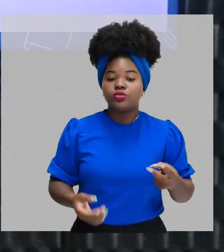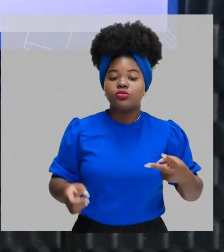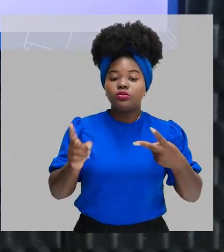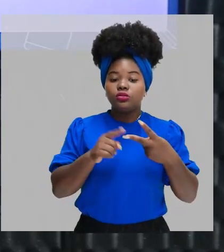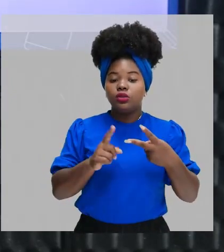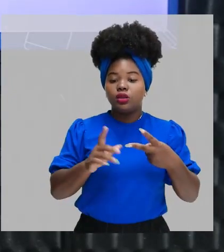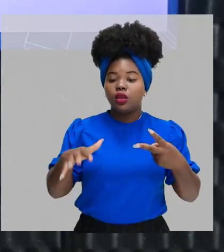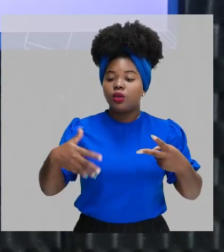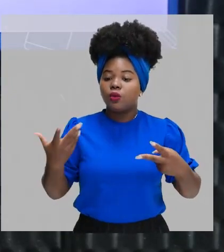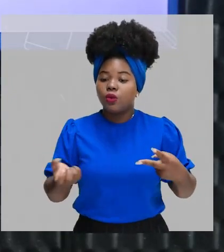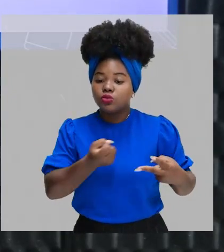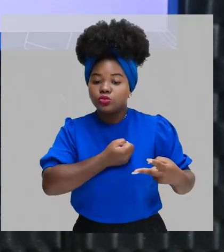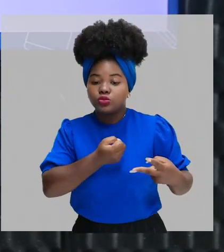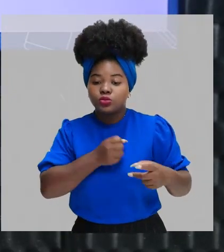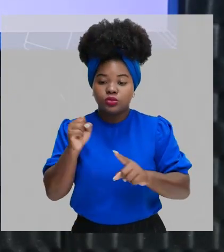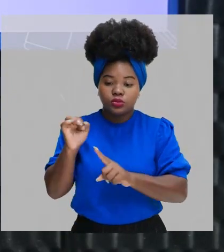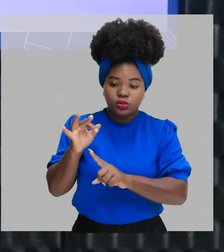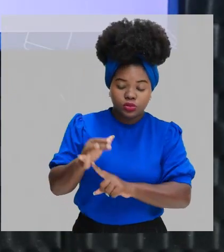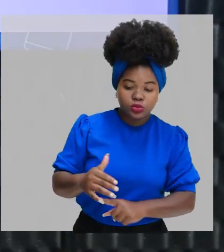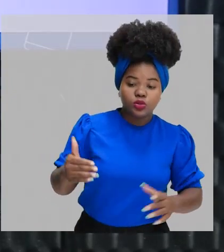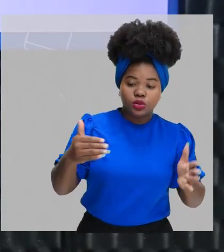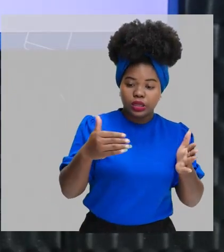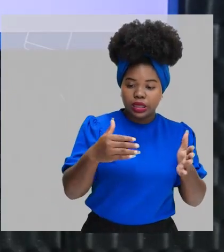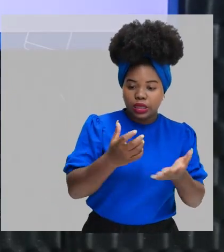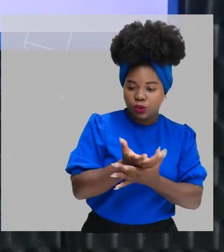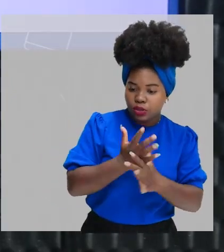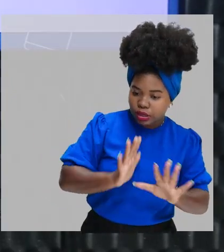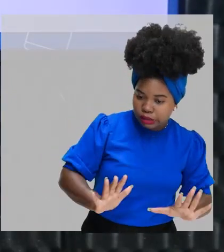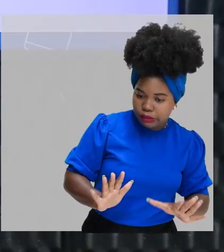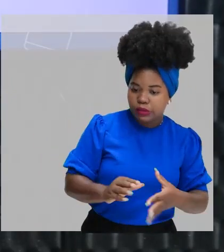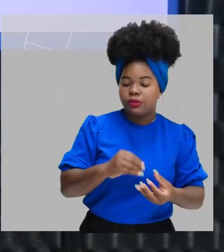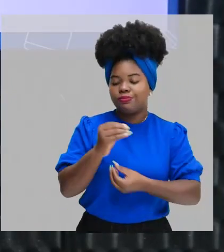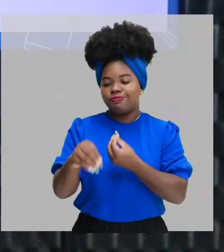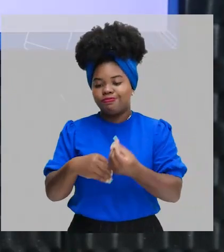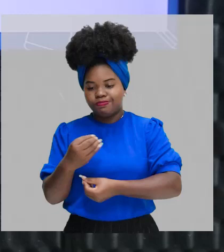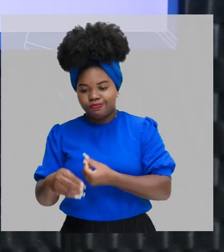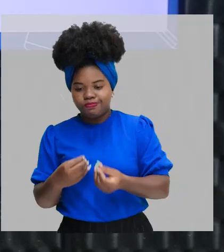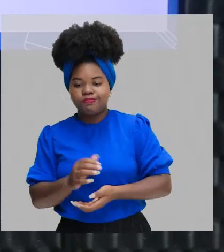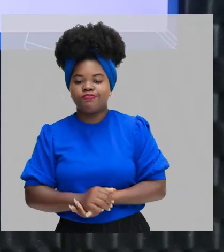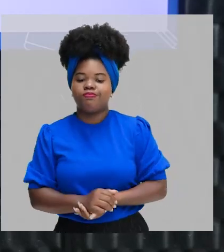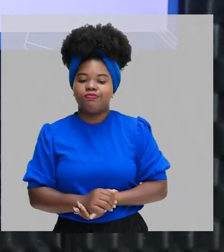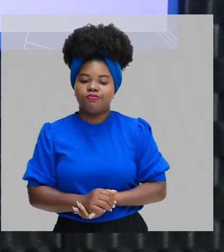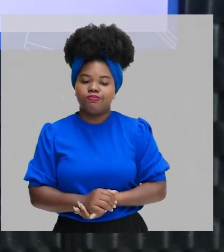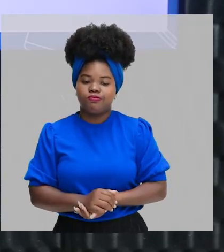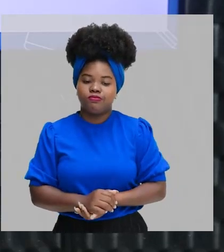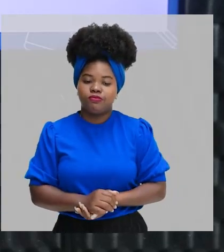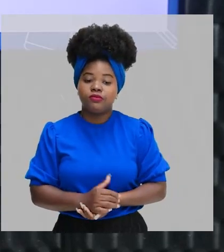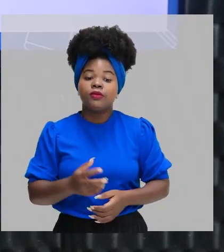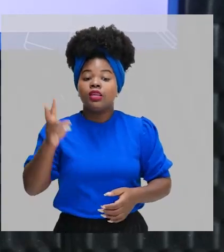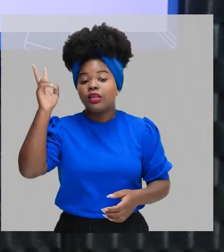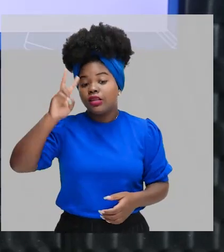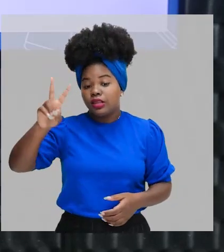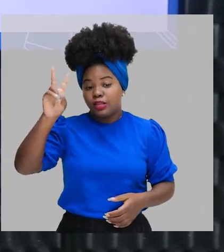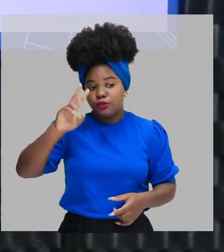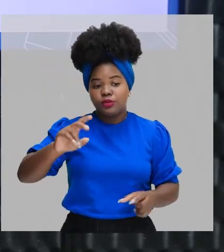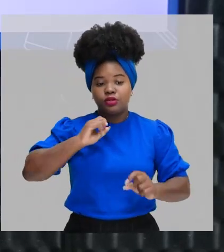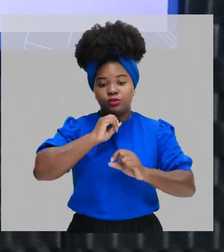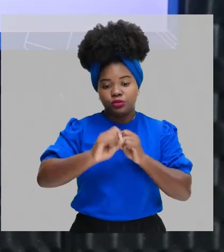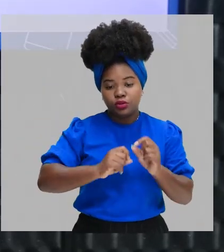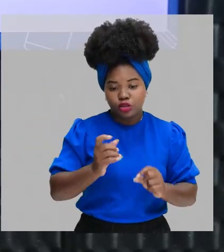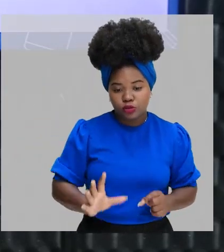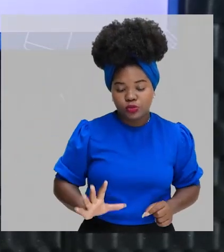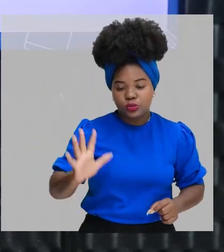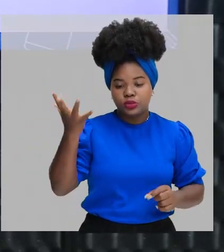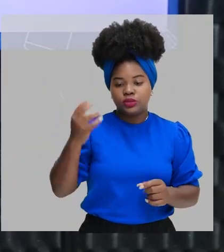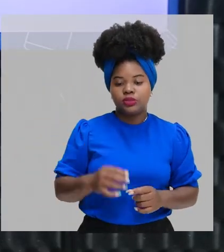dos gases no final da reação? Show de bola? Lembrando que nessa situação a gente tem que levar em